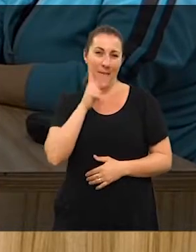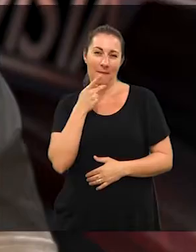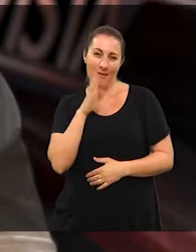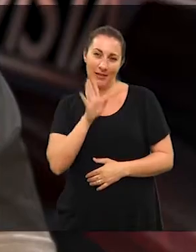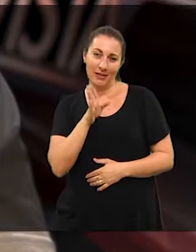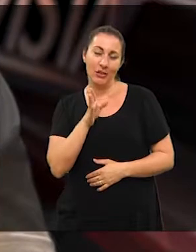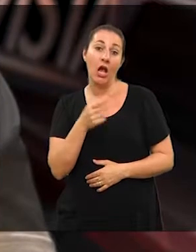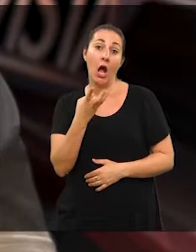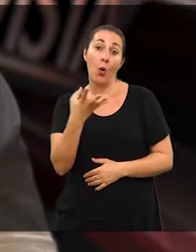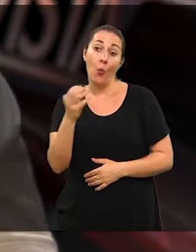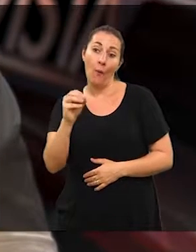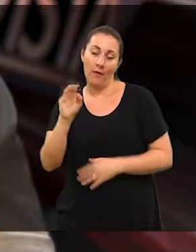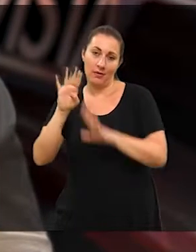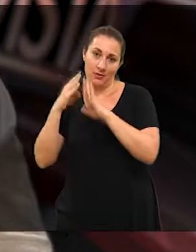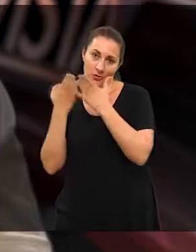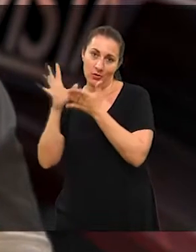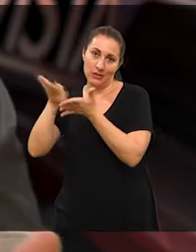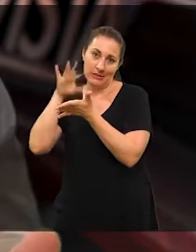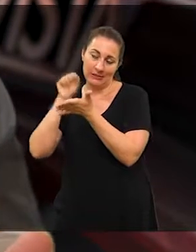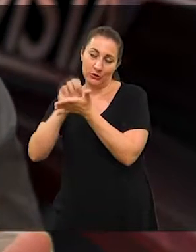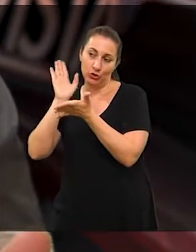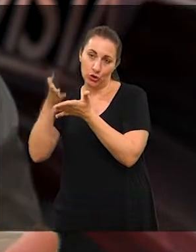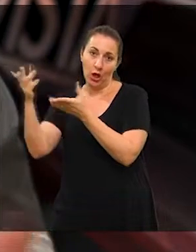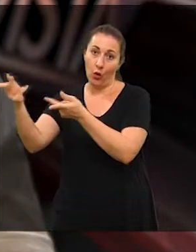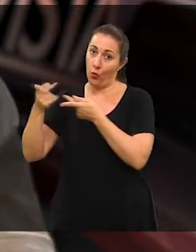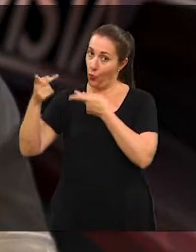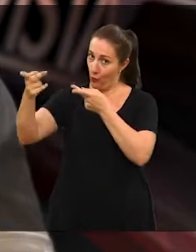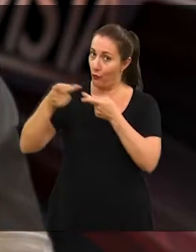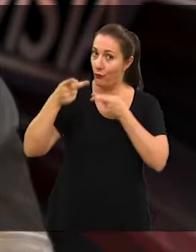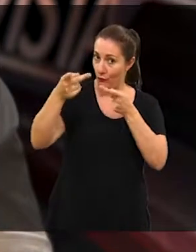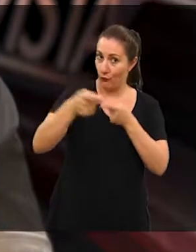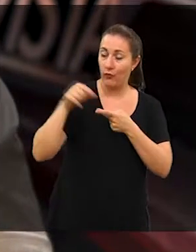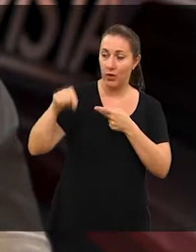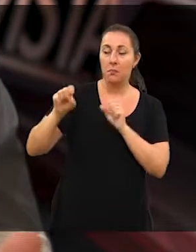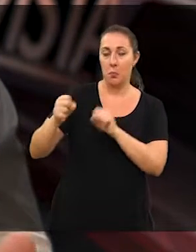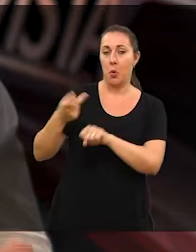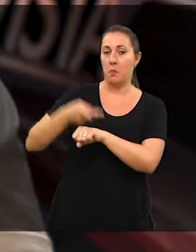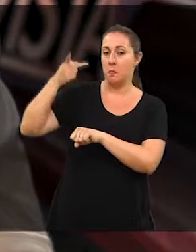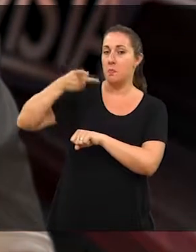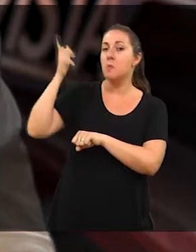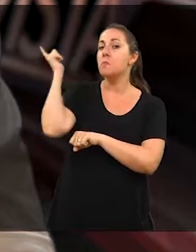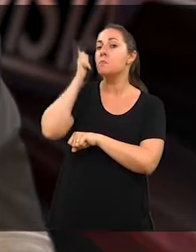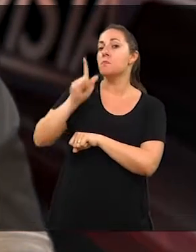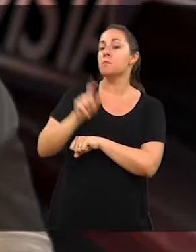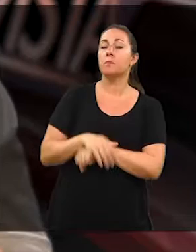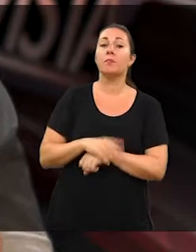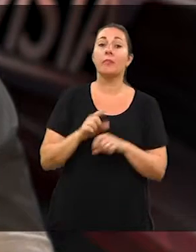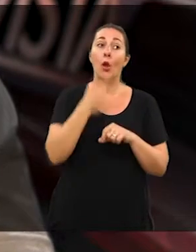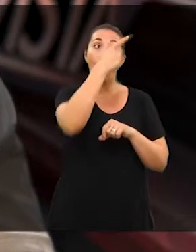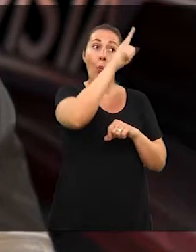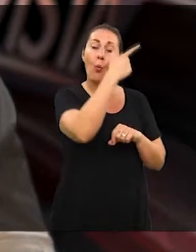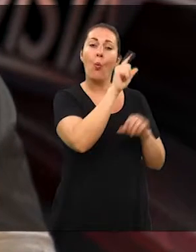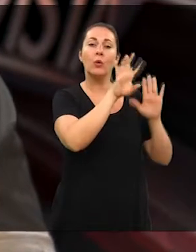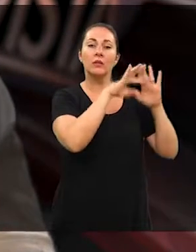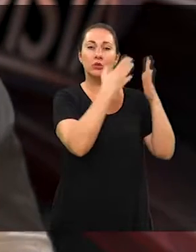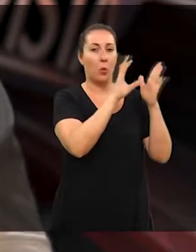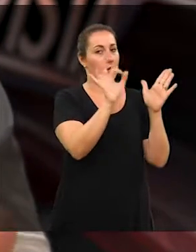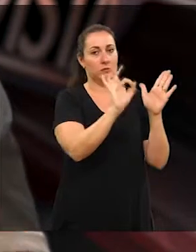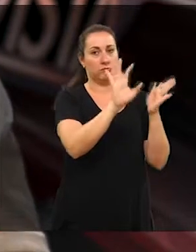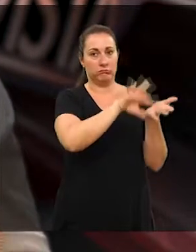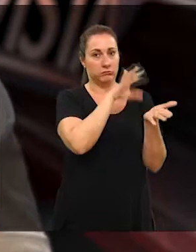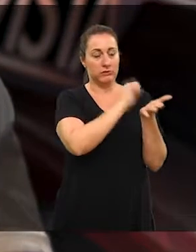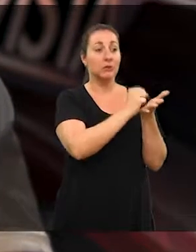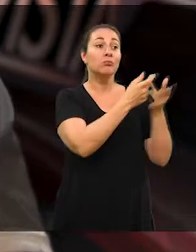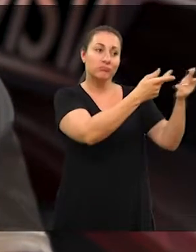assim, né, os 40 que se inscreveram a gente vai convidar, porque eles podem ser um dos premiados que vão estar lá presentes. Uhum. E as outras escolas vão